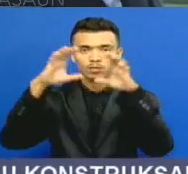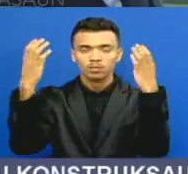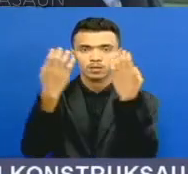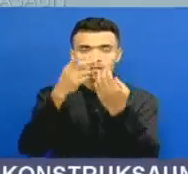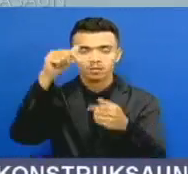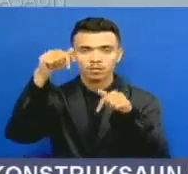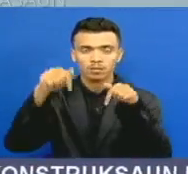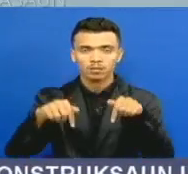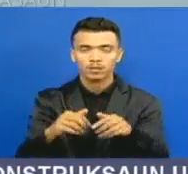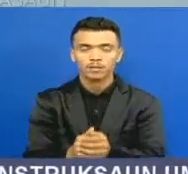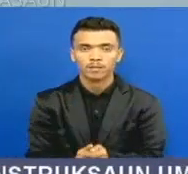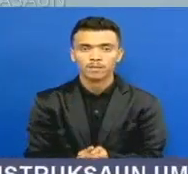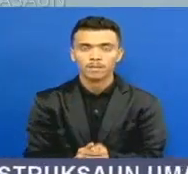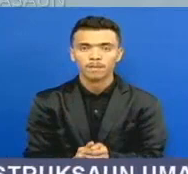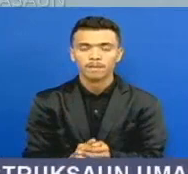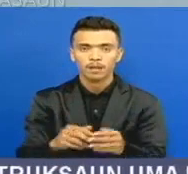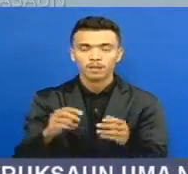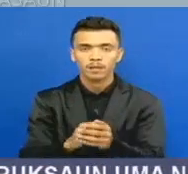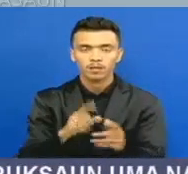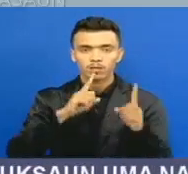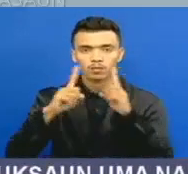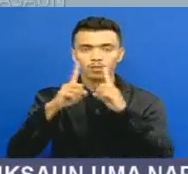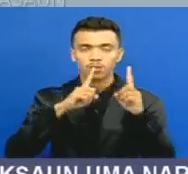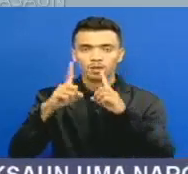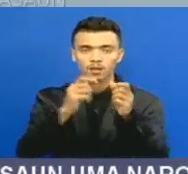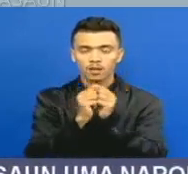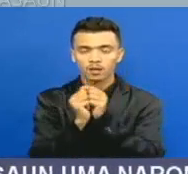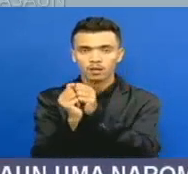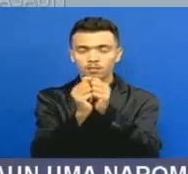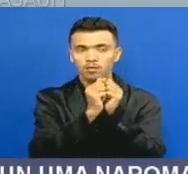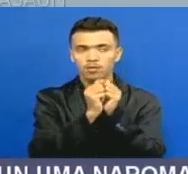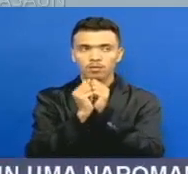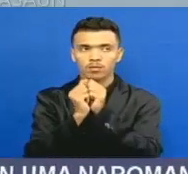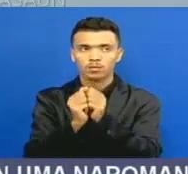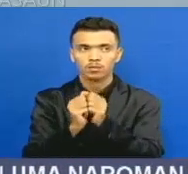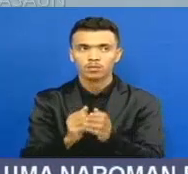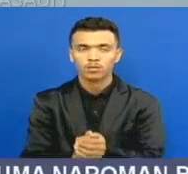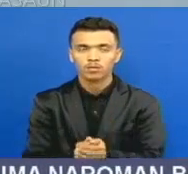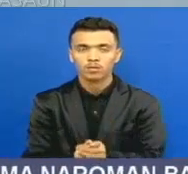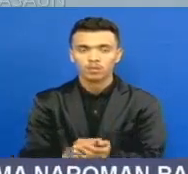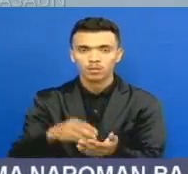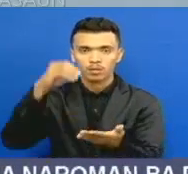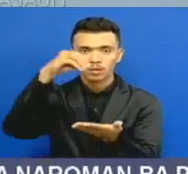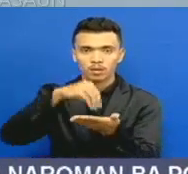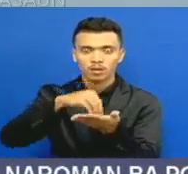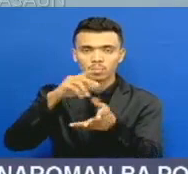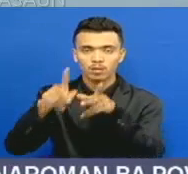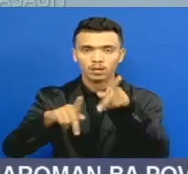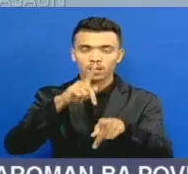Sim, aceita roto atubuka lobby malo e a entendimento a moto que da dia hodi tau e mai da nebe que